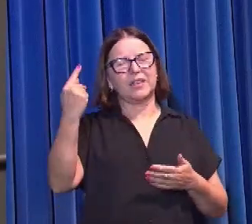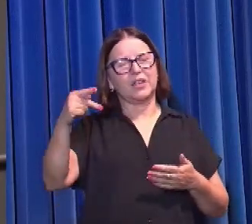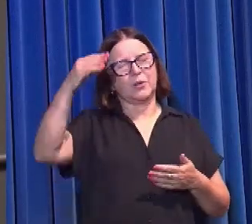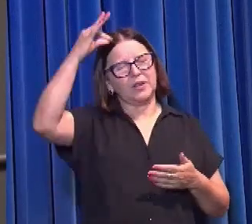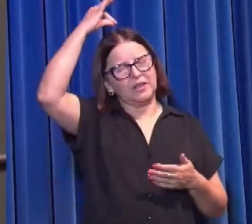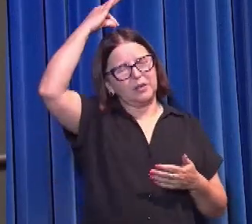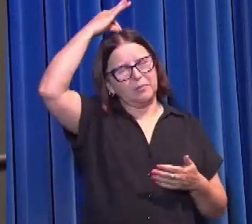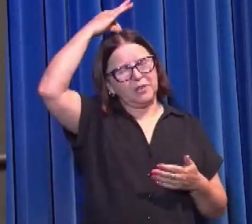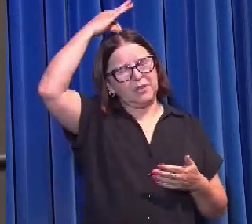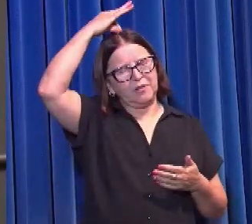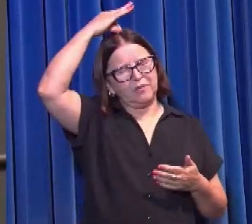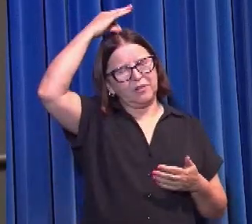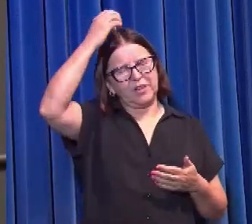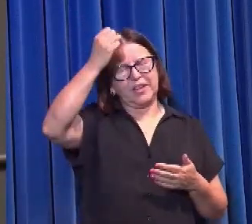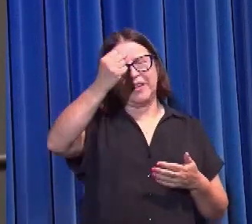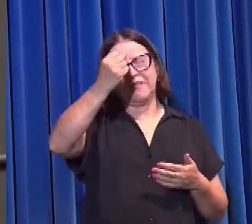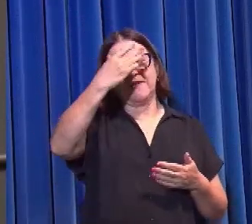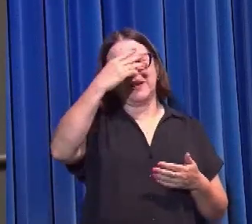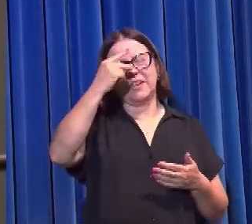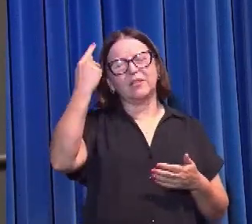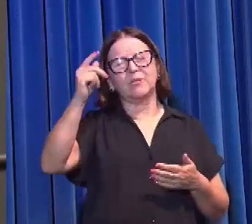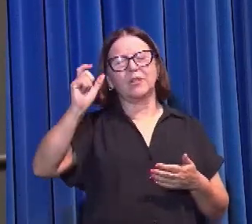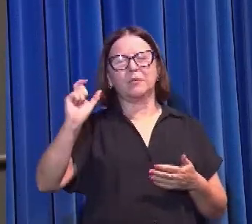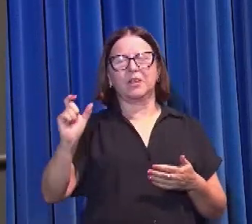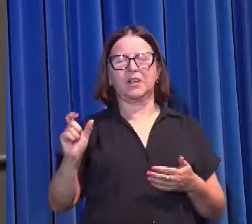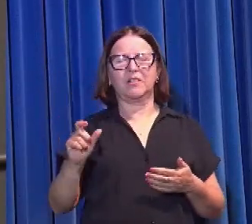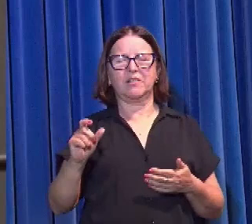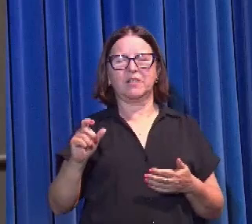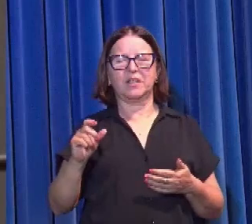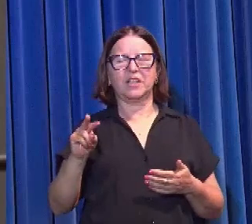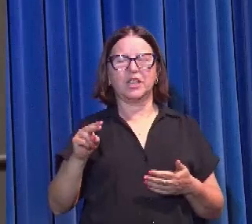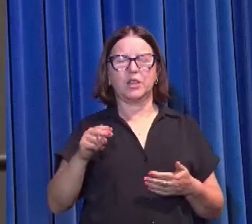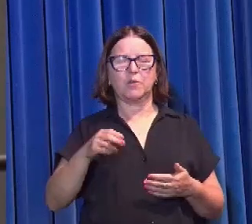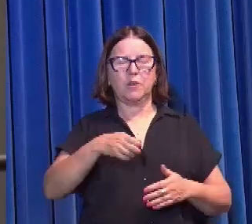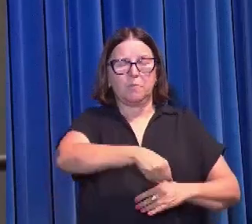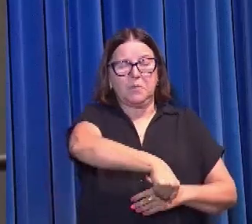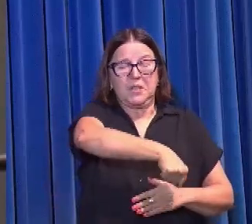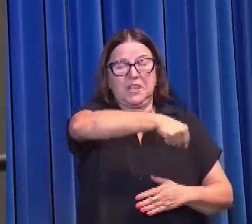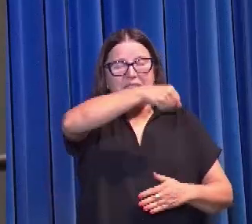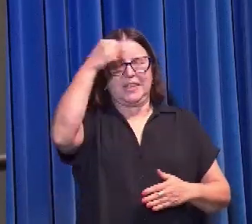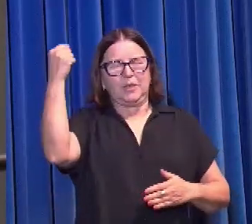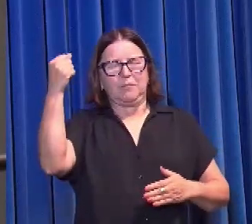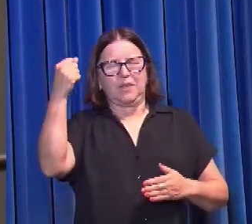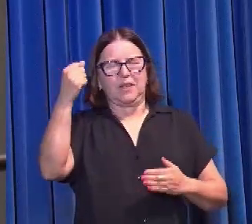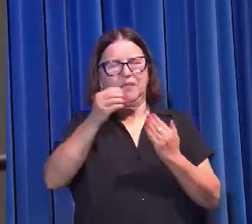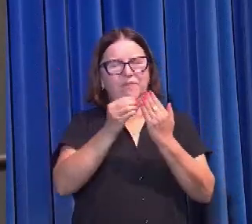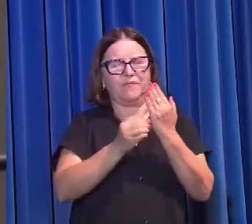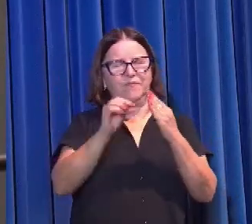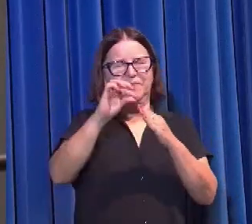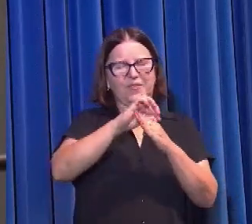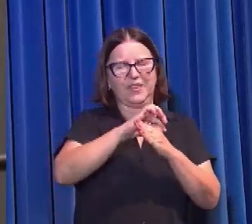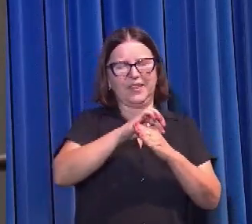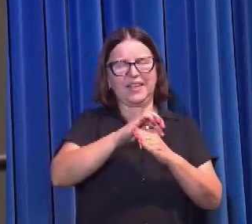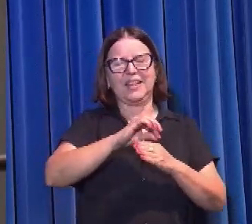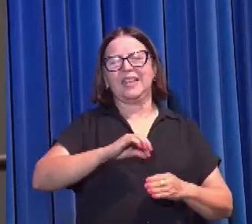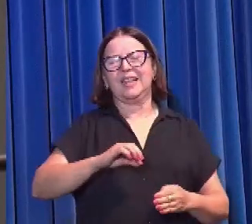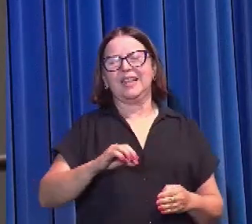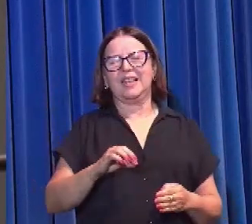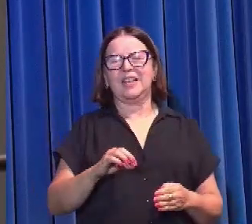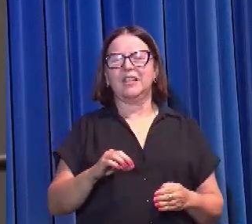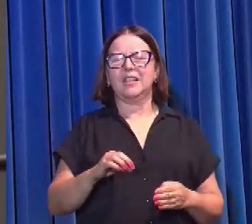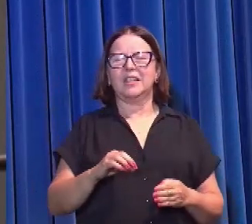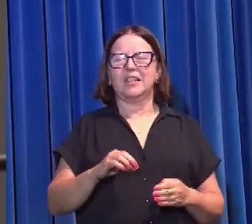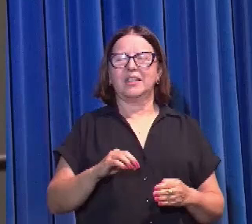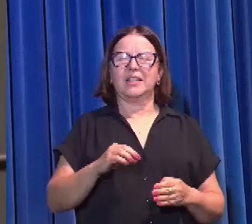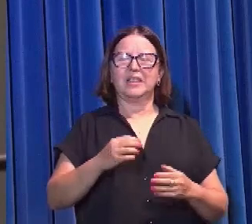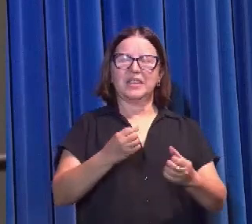tua palavra como uma espada afiada, de modo a nos ensinar a tua vontade, de modo a nos mostrar a glória